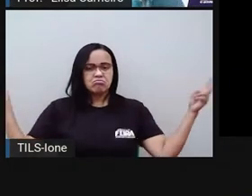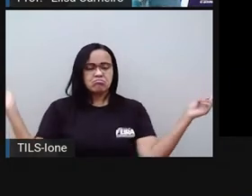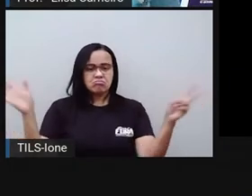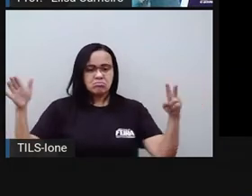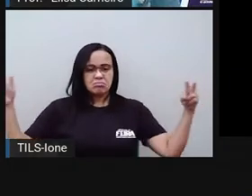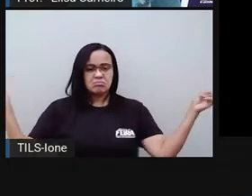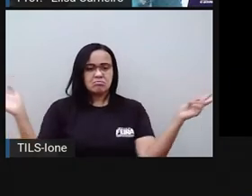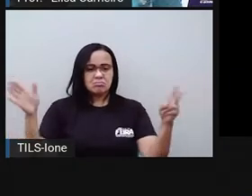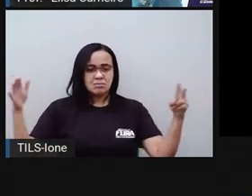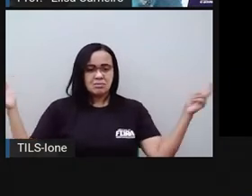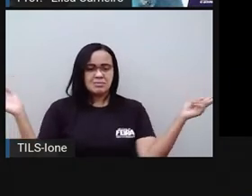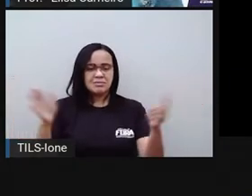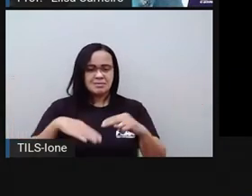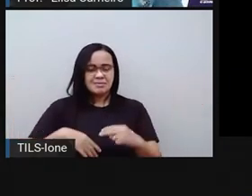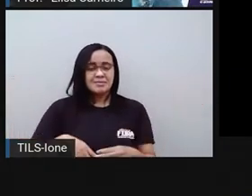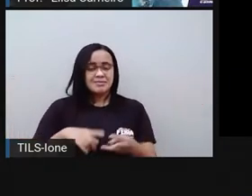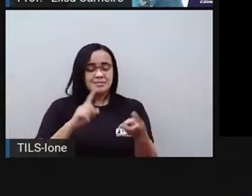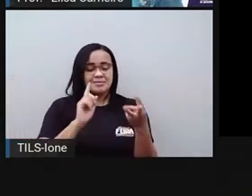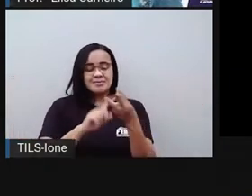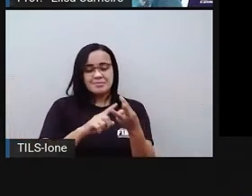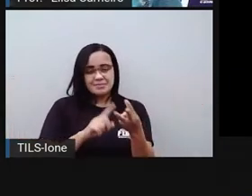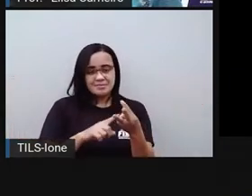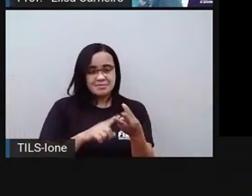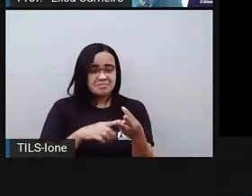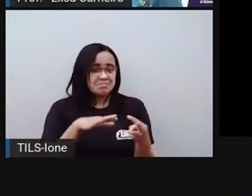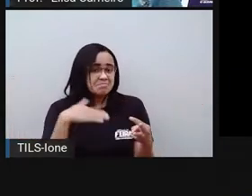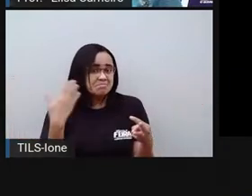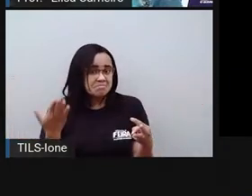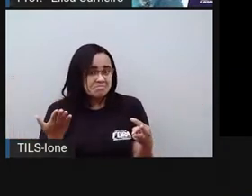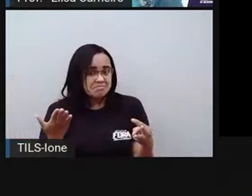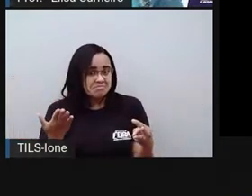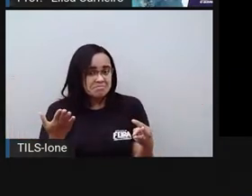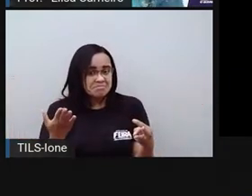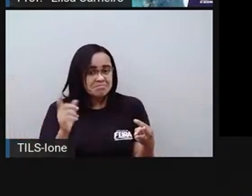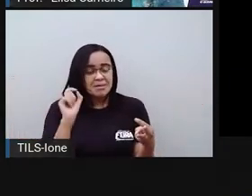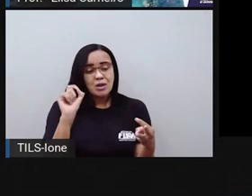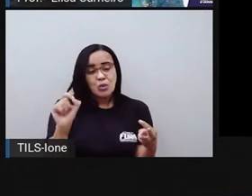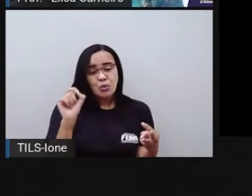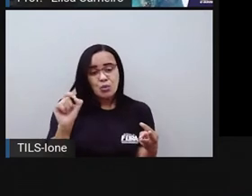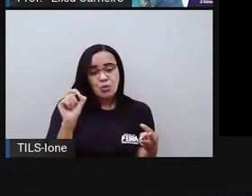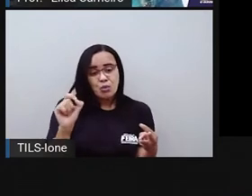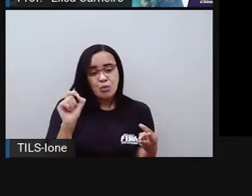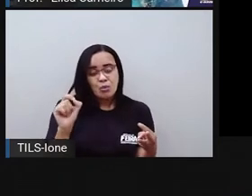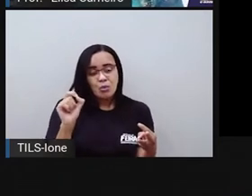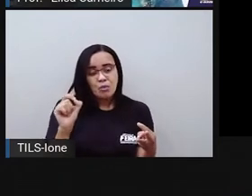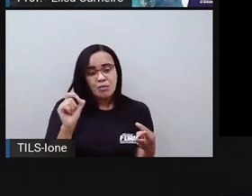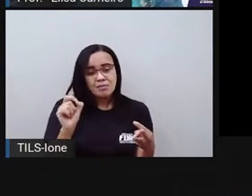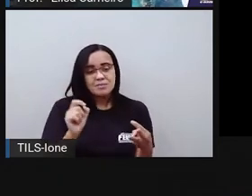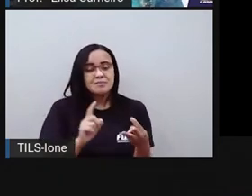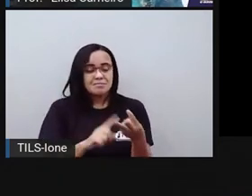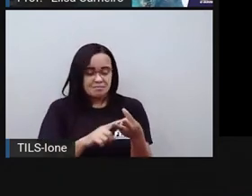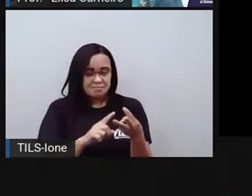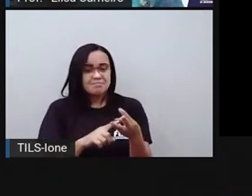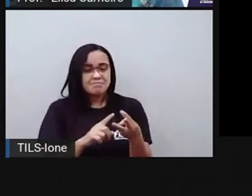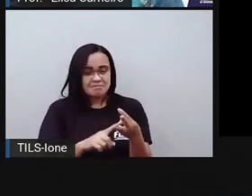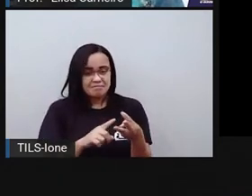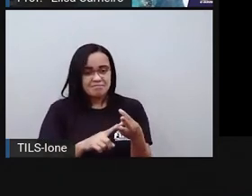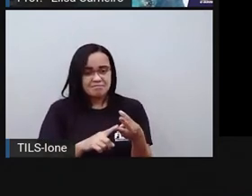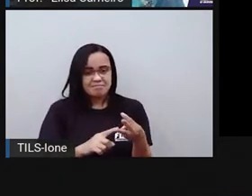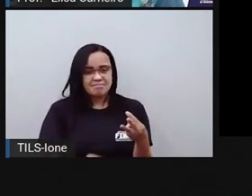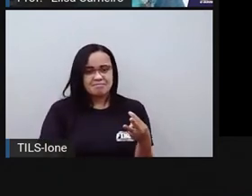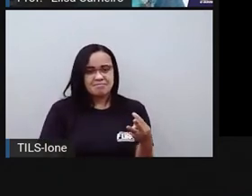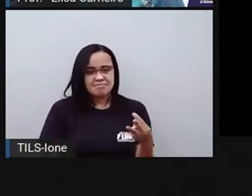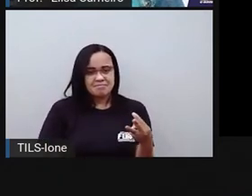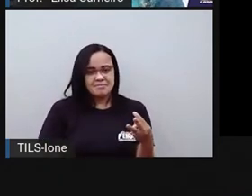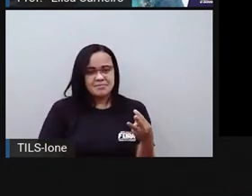é esse, meninada? Qual é? Qual o nome desse? Olha esse que lindo. A gente já viu bastante, não é, Déia?